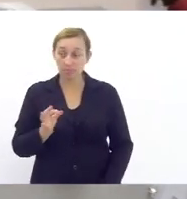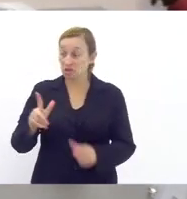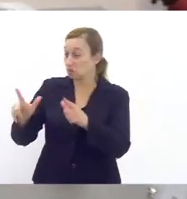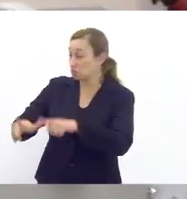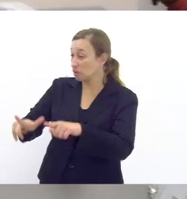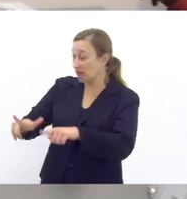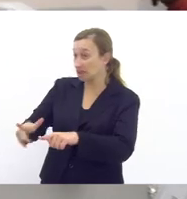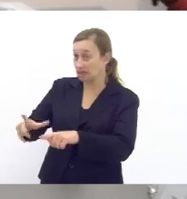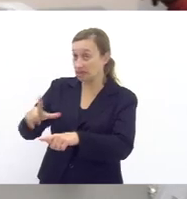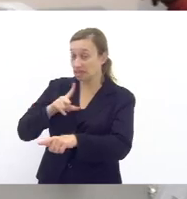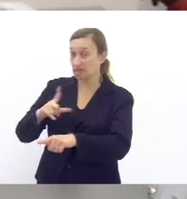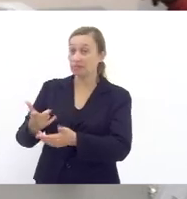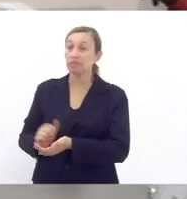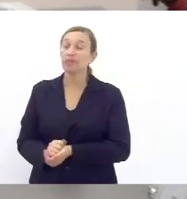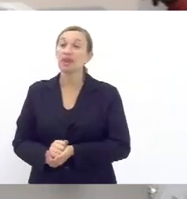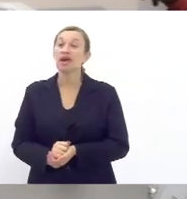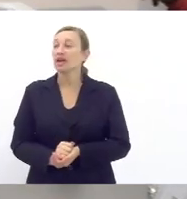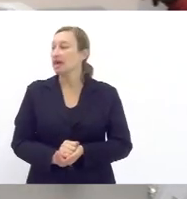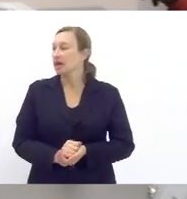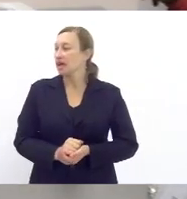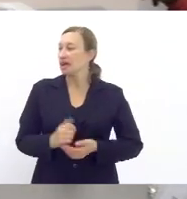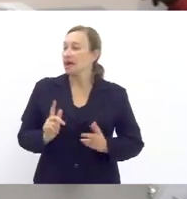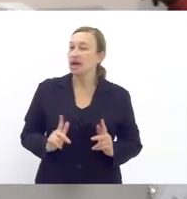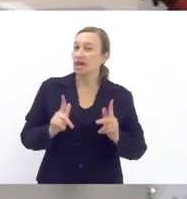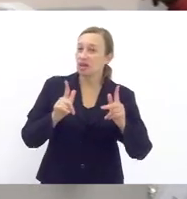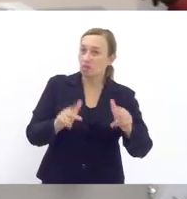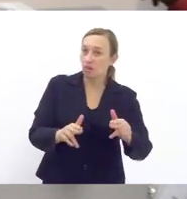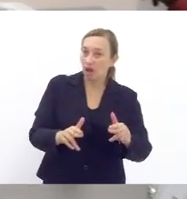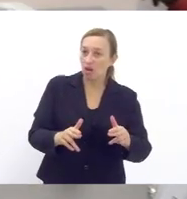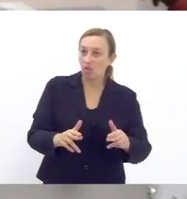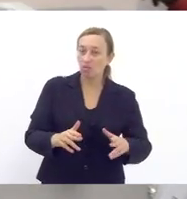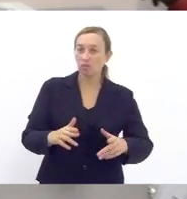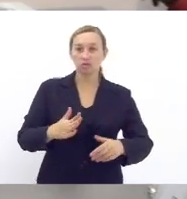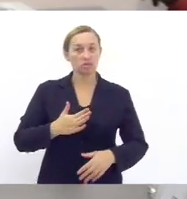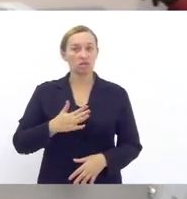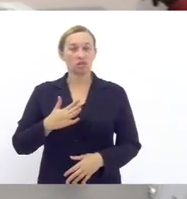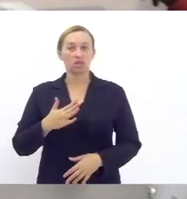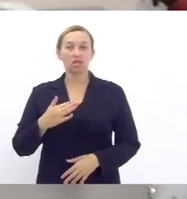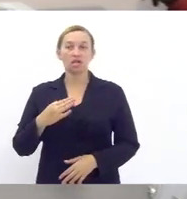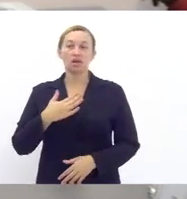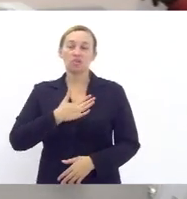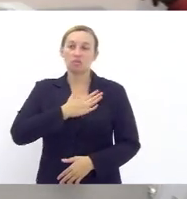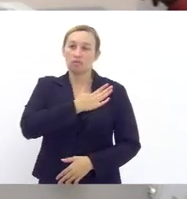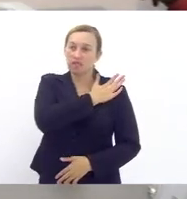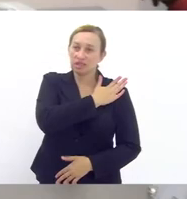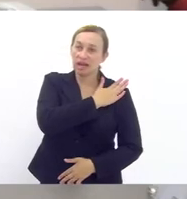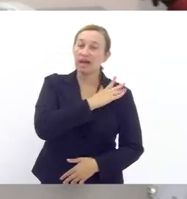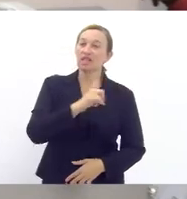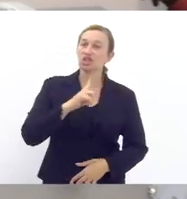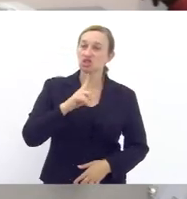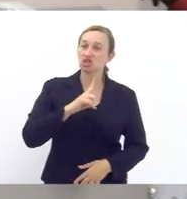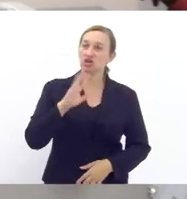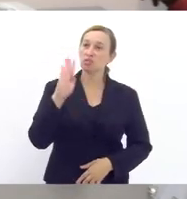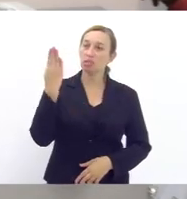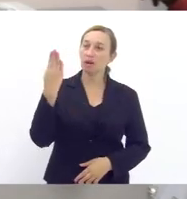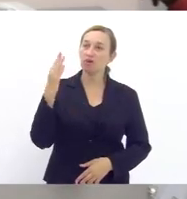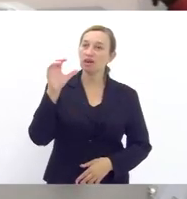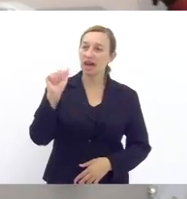na ditadura militar que financiava o pau de arara onde é